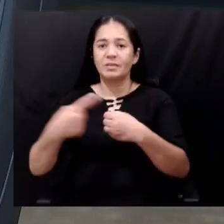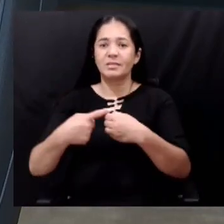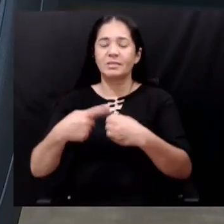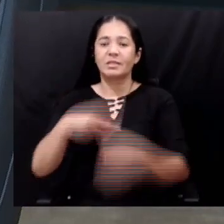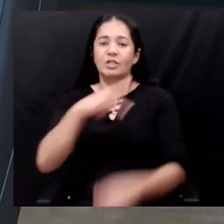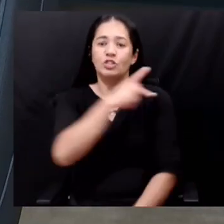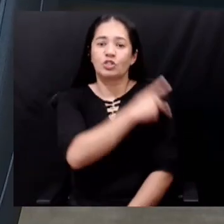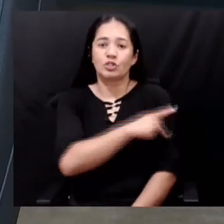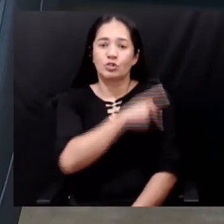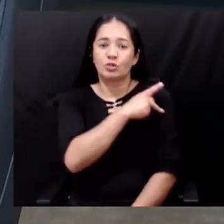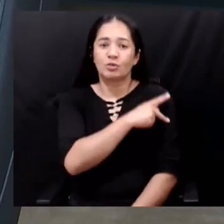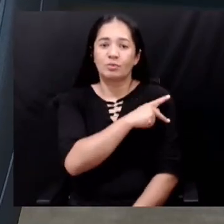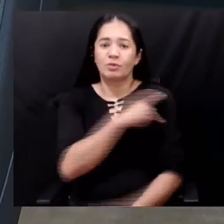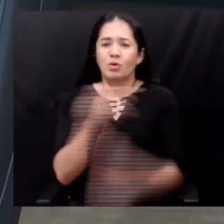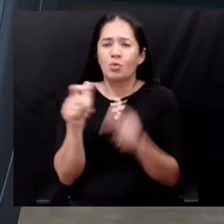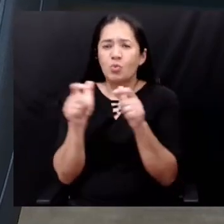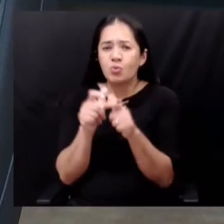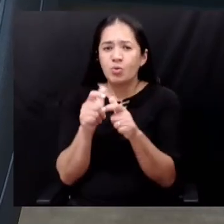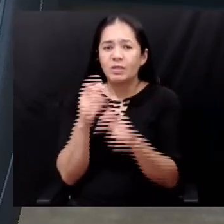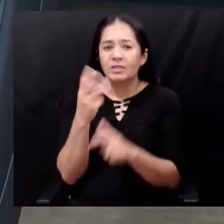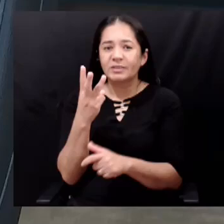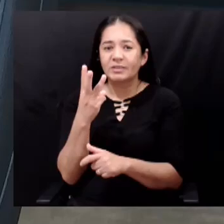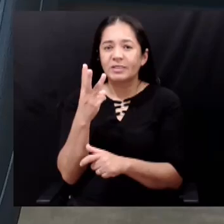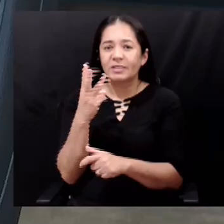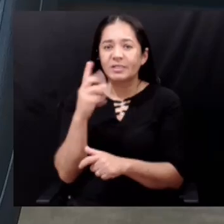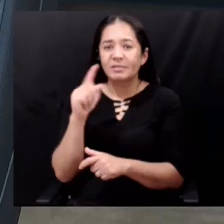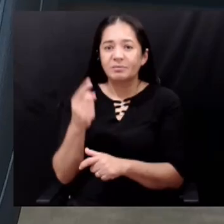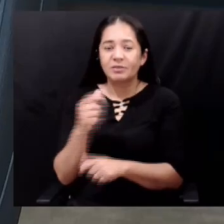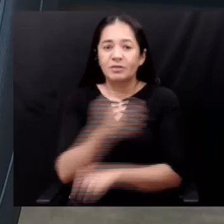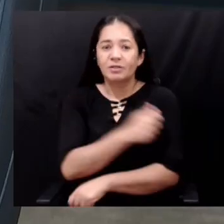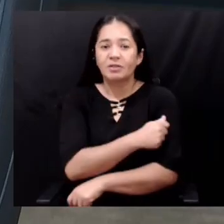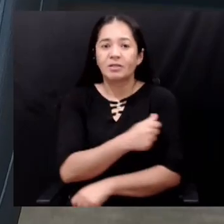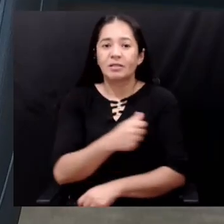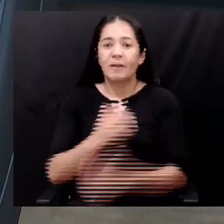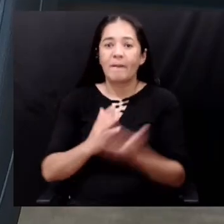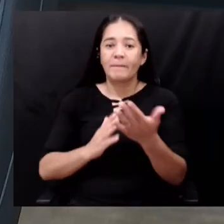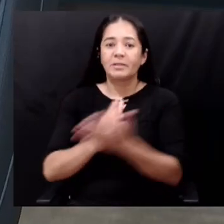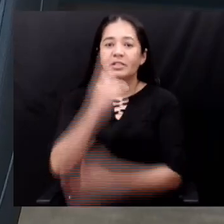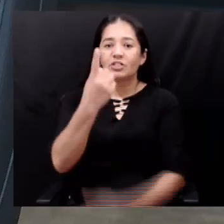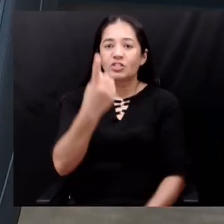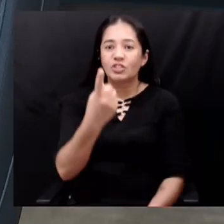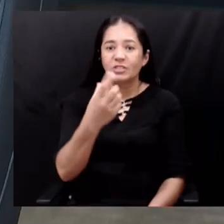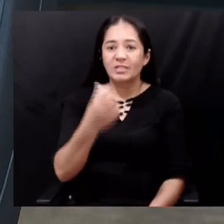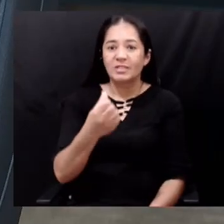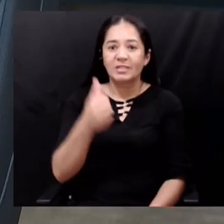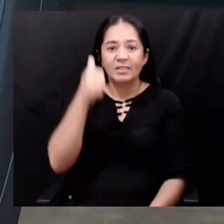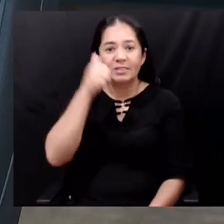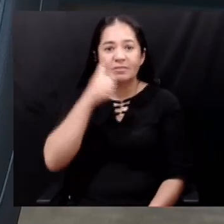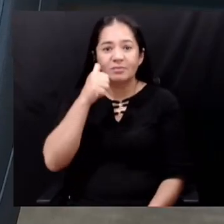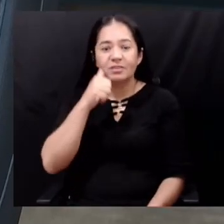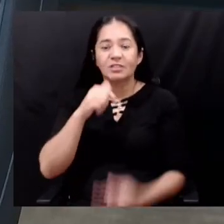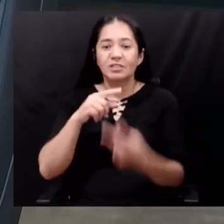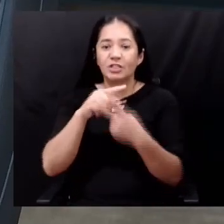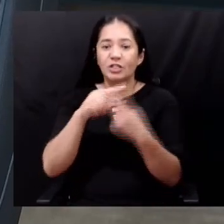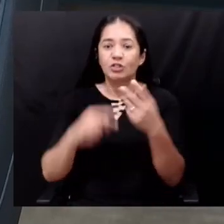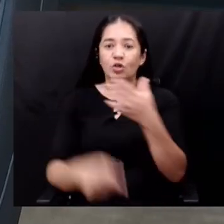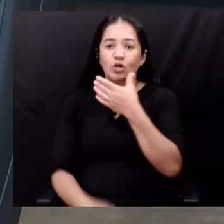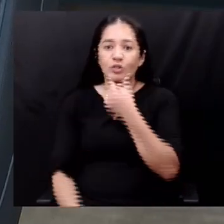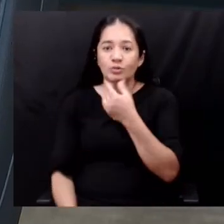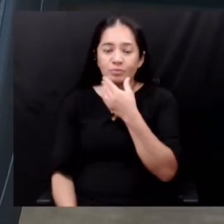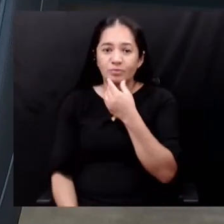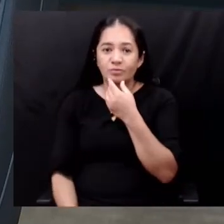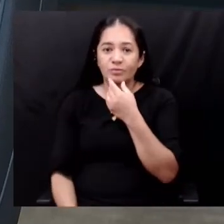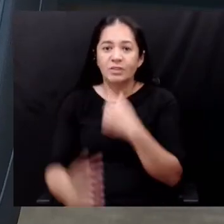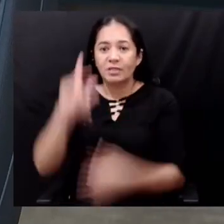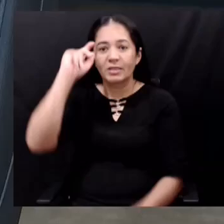poucos, passaram 16 meninas, tinham 2 meninos, tá? Que eram negros, né?